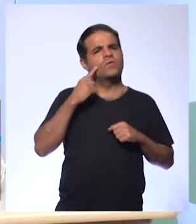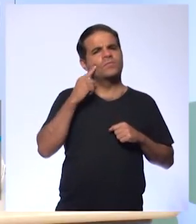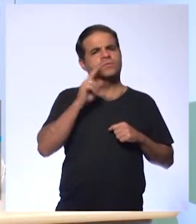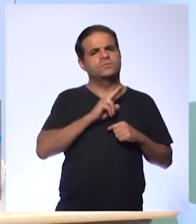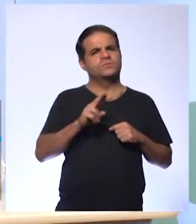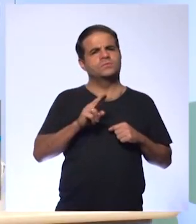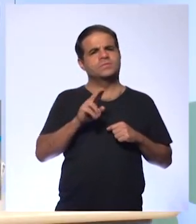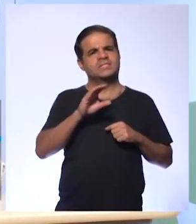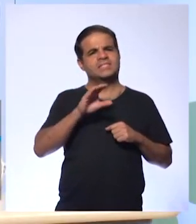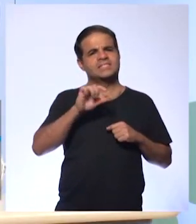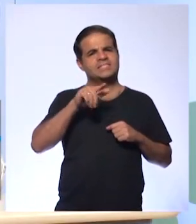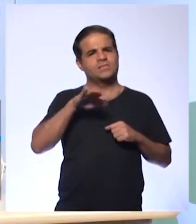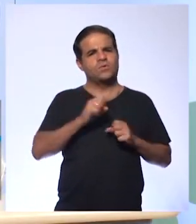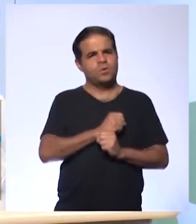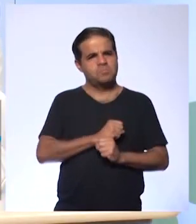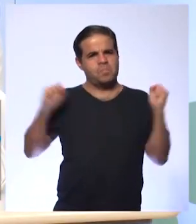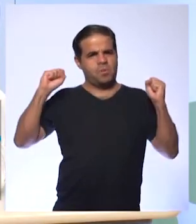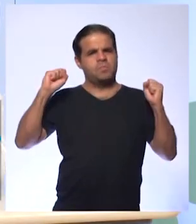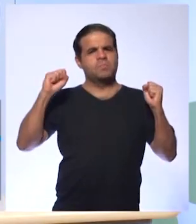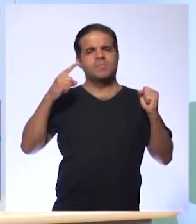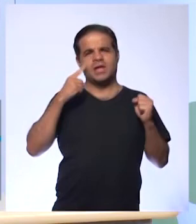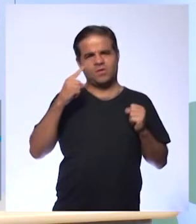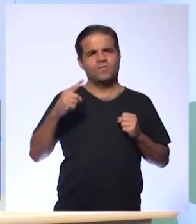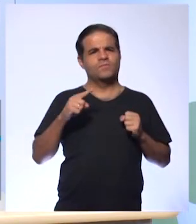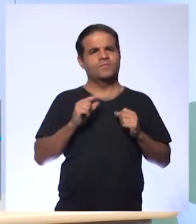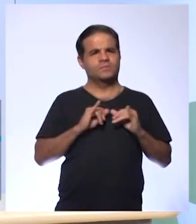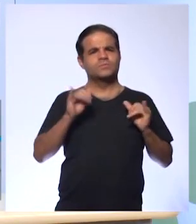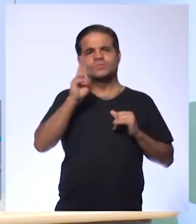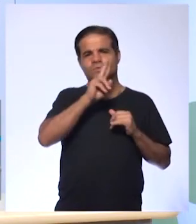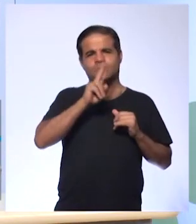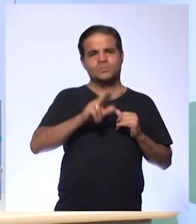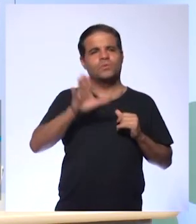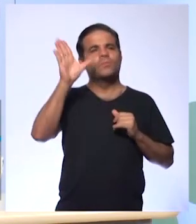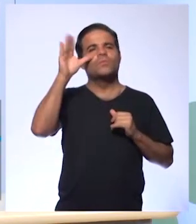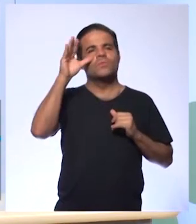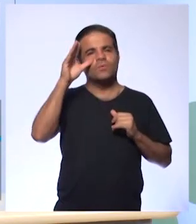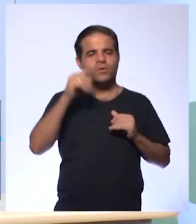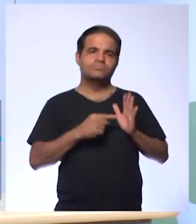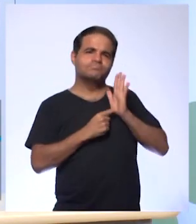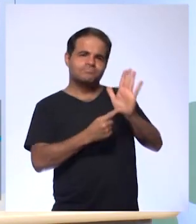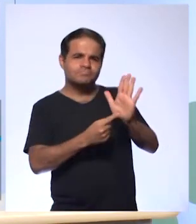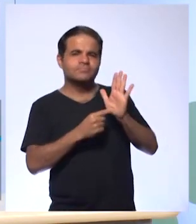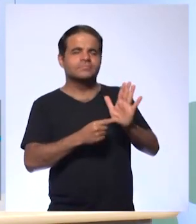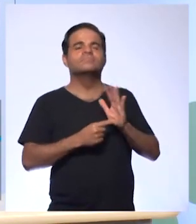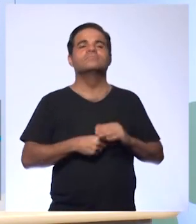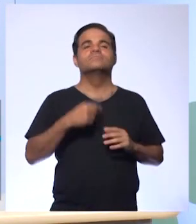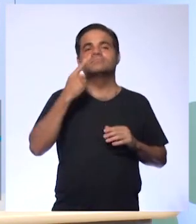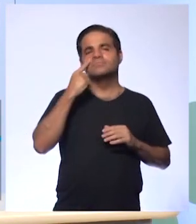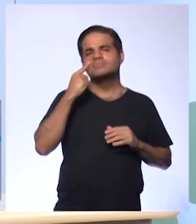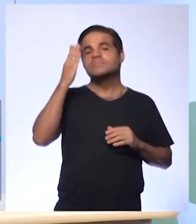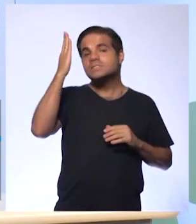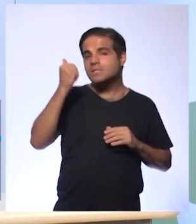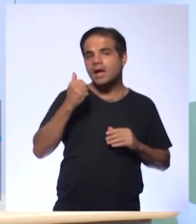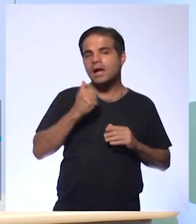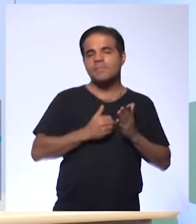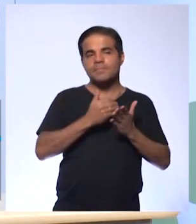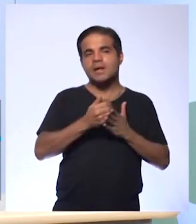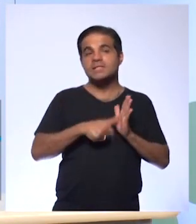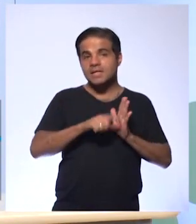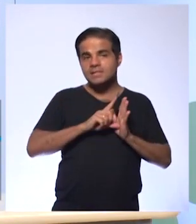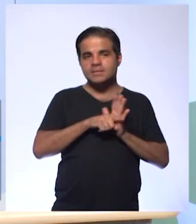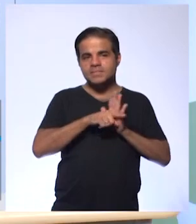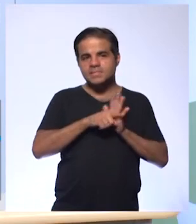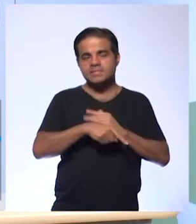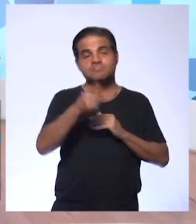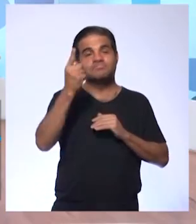mídia, ciclone bomba, né, são uns nomes curiosos aí que aparecem, né. Vamos para o nosso Saiba Mais antes da pesquisa, isso, professor?